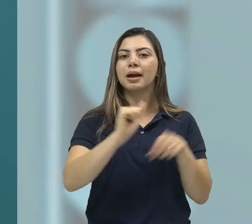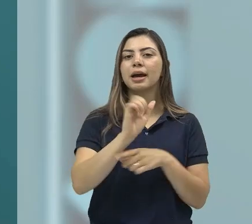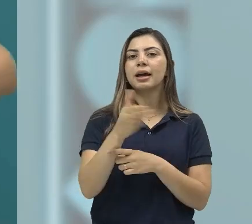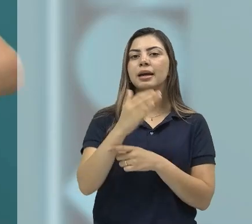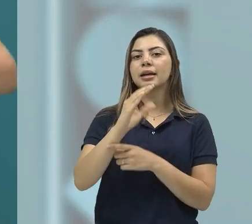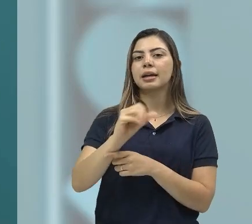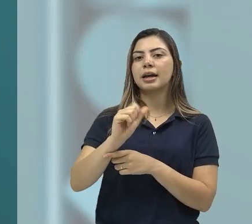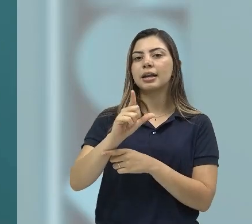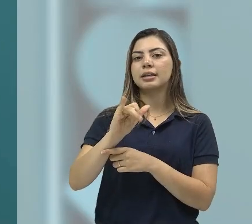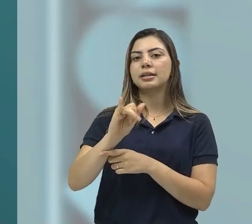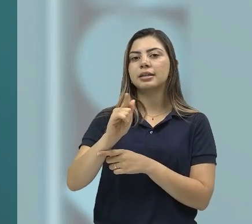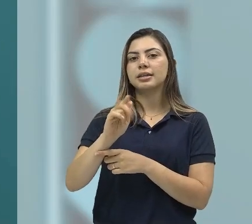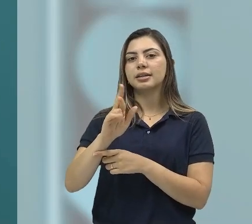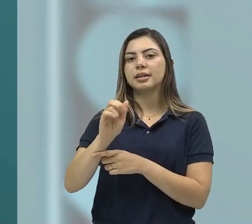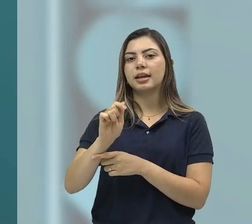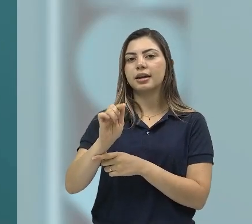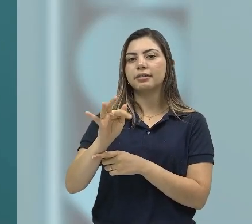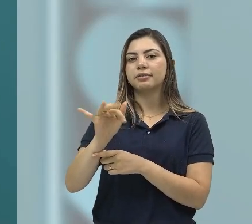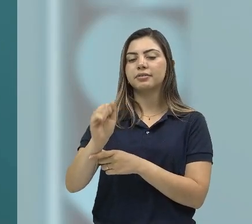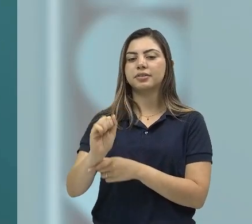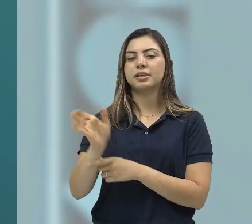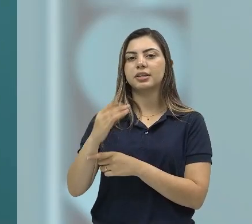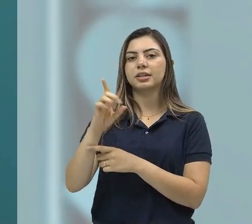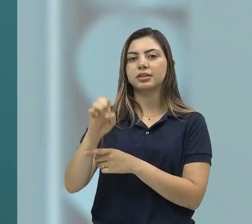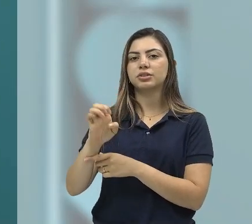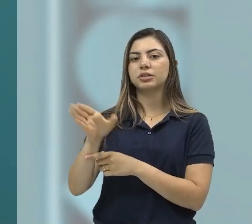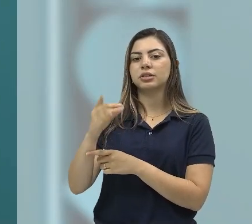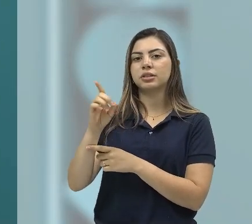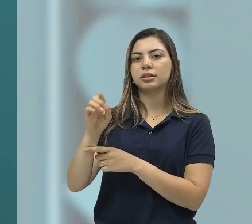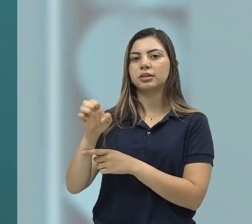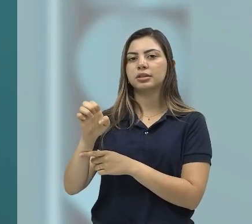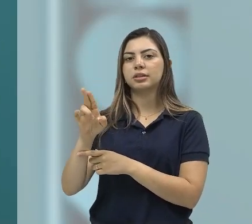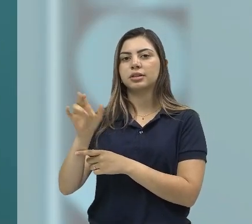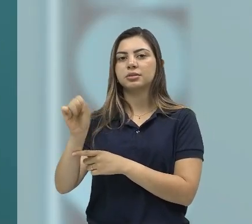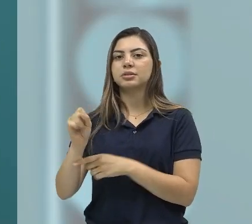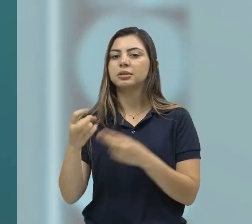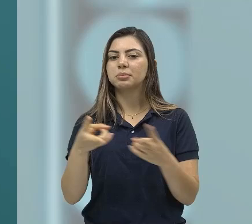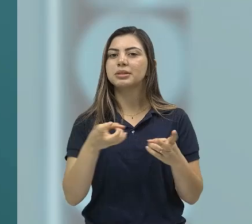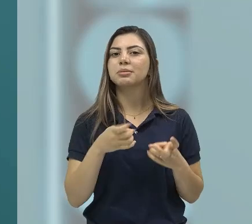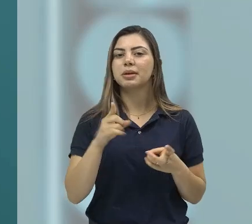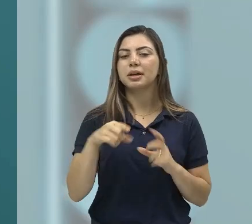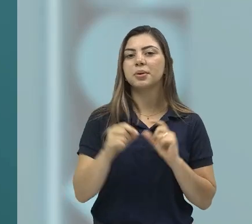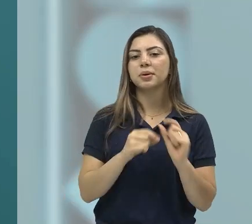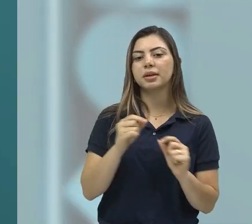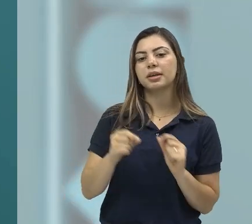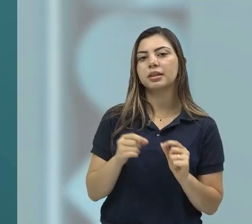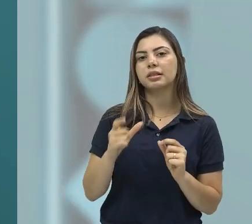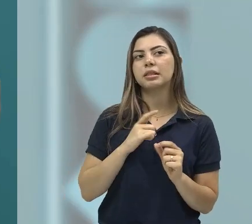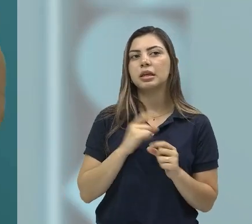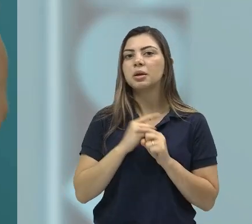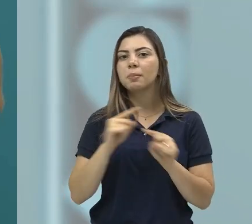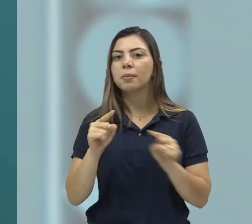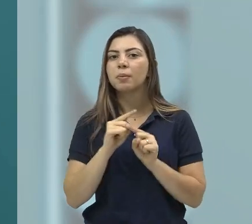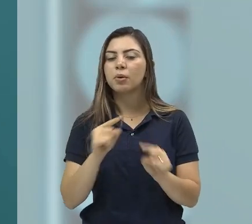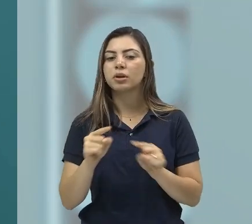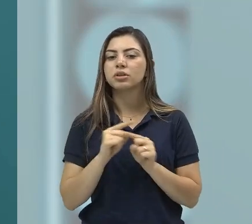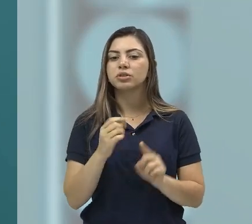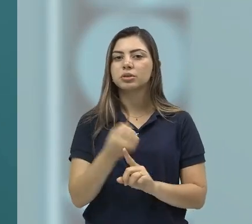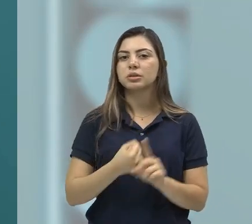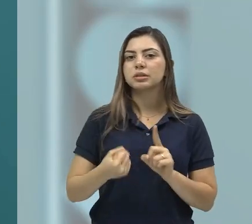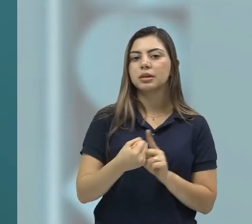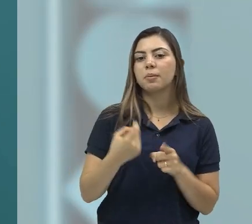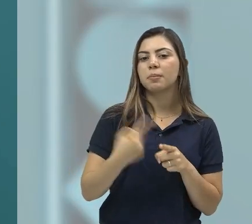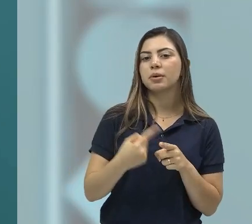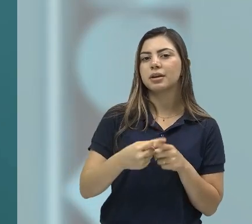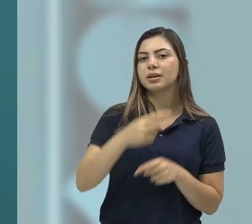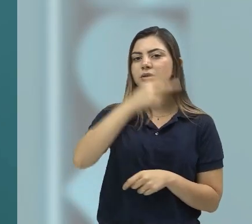se Deus escrevesse por linhas tortas, tanto que é uma brincadeira que fazem na teoria em relação a esse livro, né? Porque as pessoas estão sujeitas